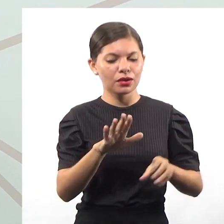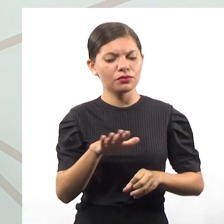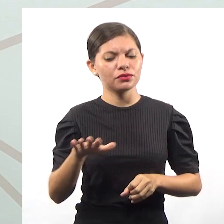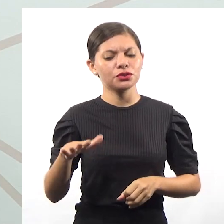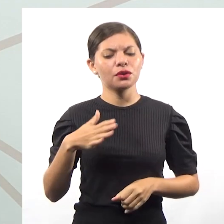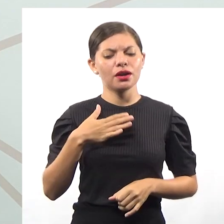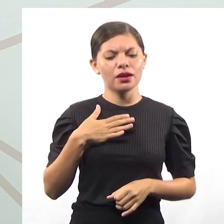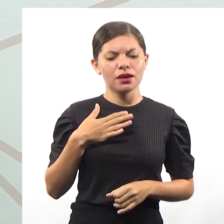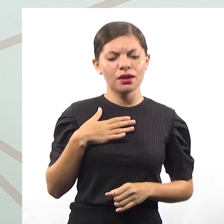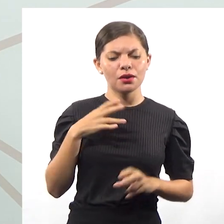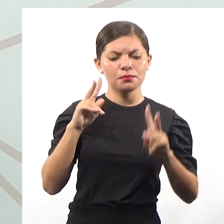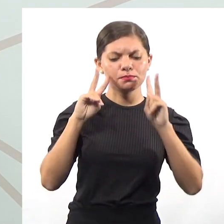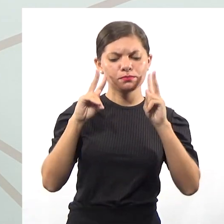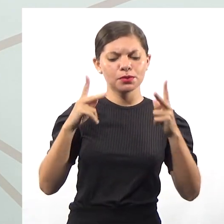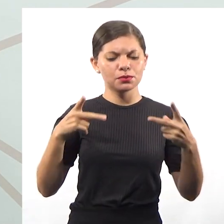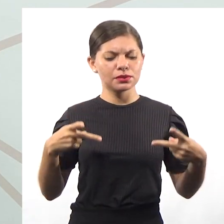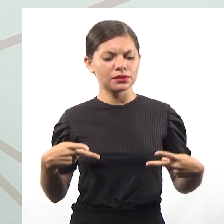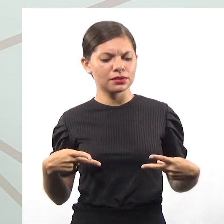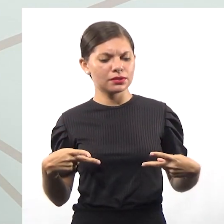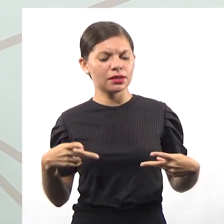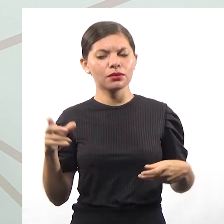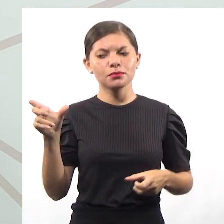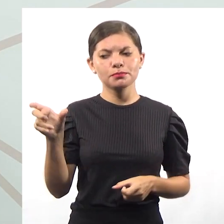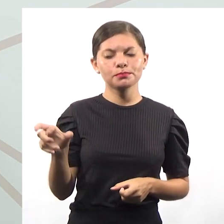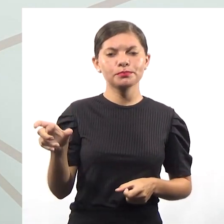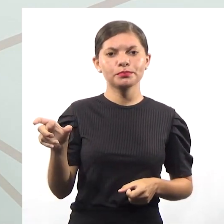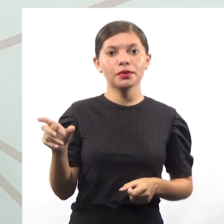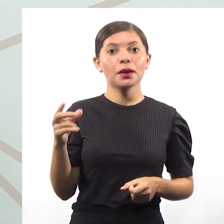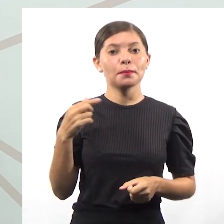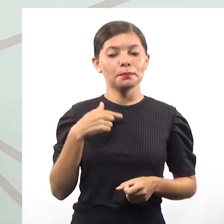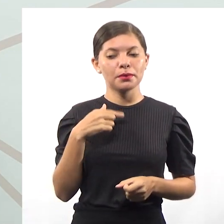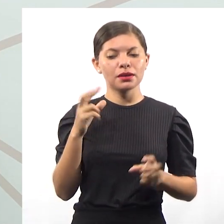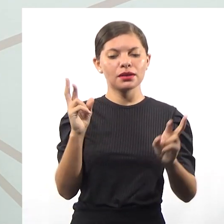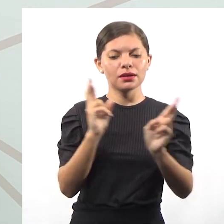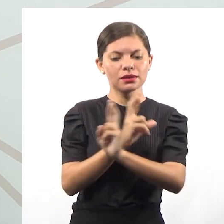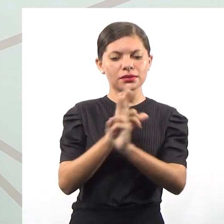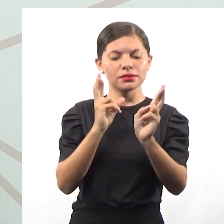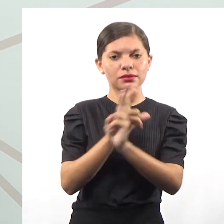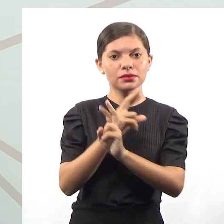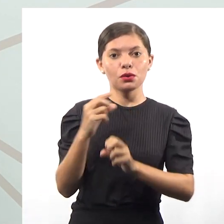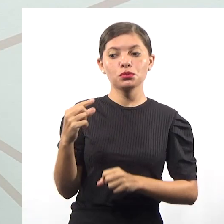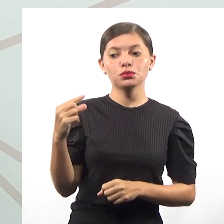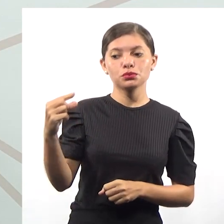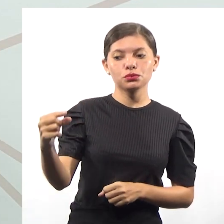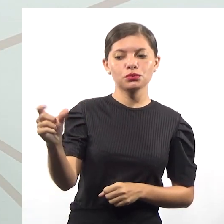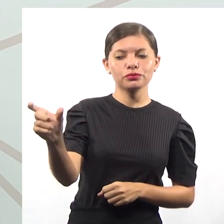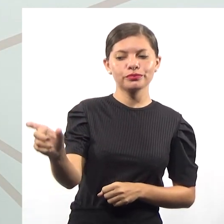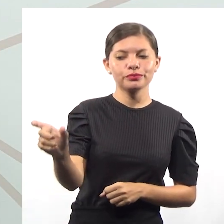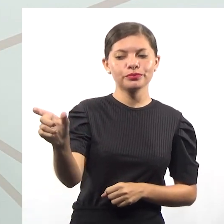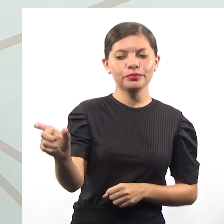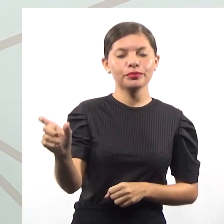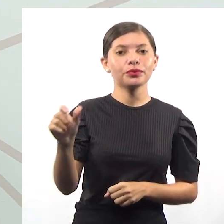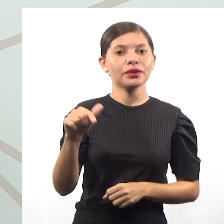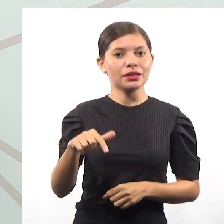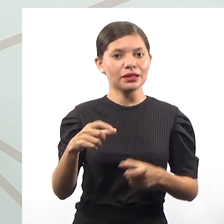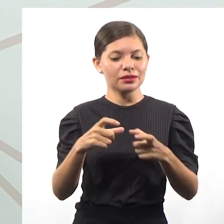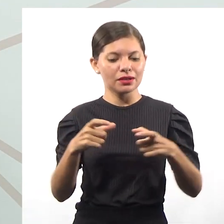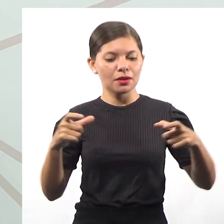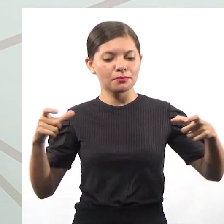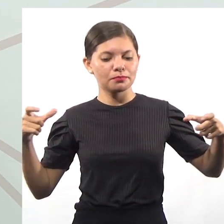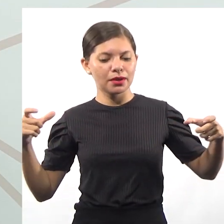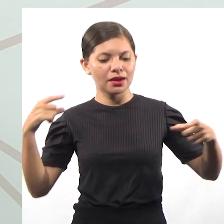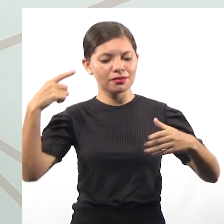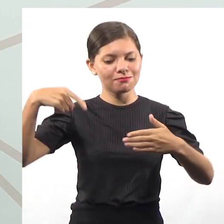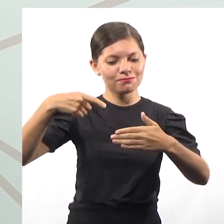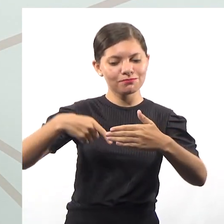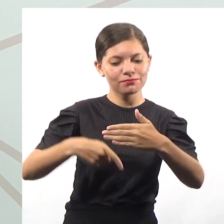me conhecer enquanto indivíduo, enquanto sujeito, e a minha relação com o outro, aqui vai ser expandido, vai ser ampliado, vai